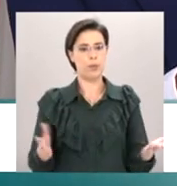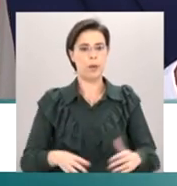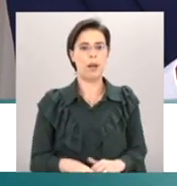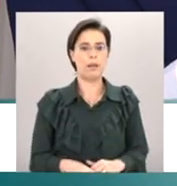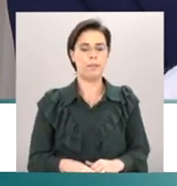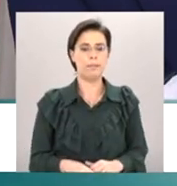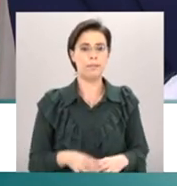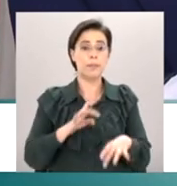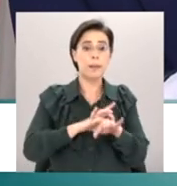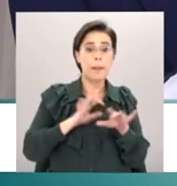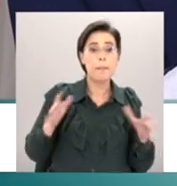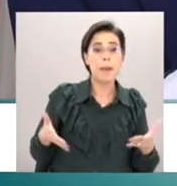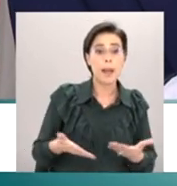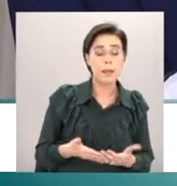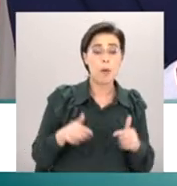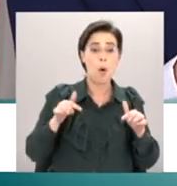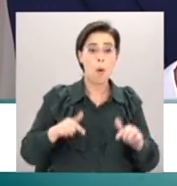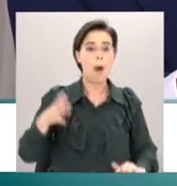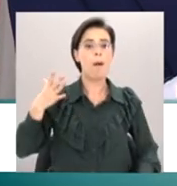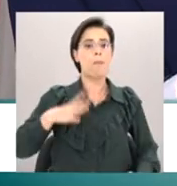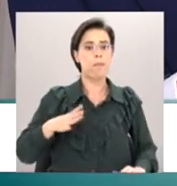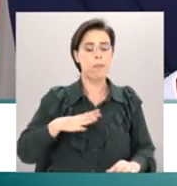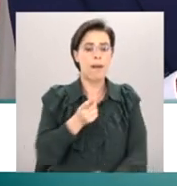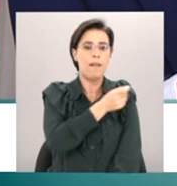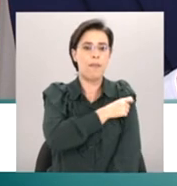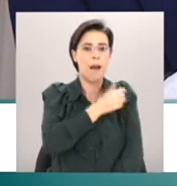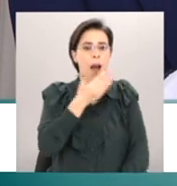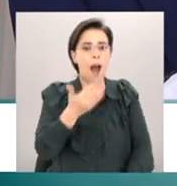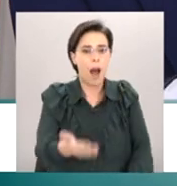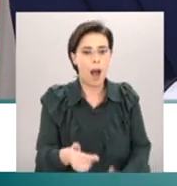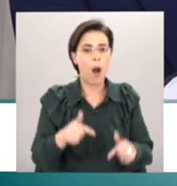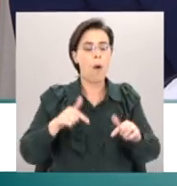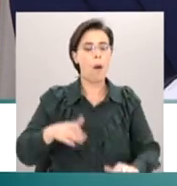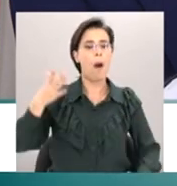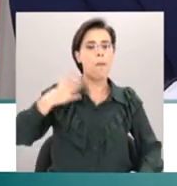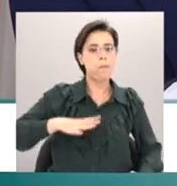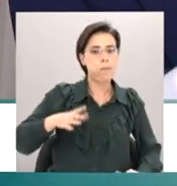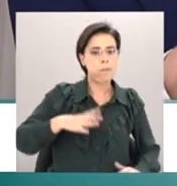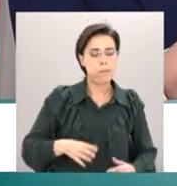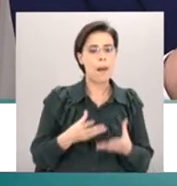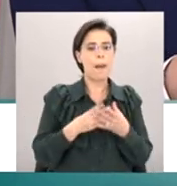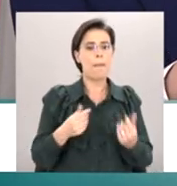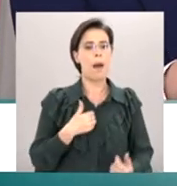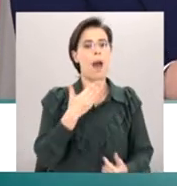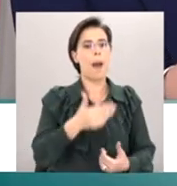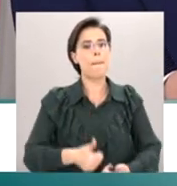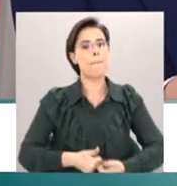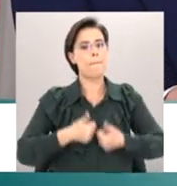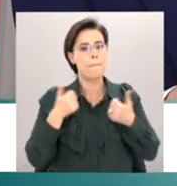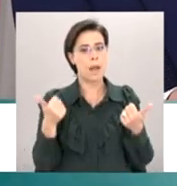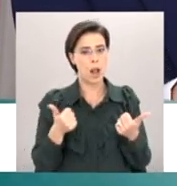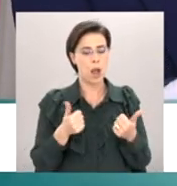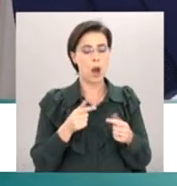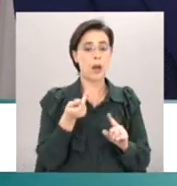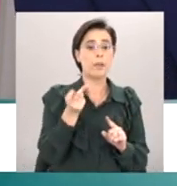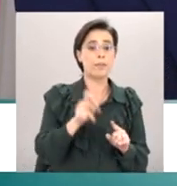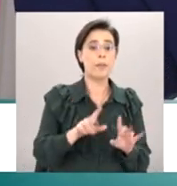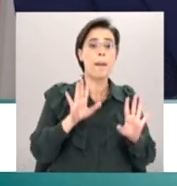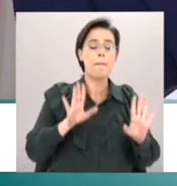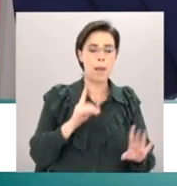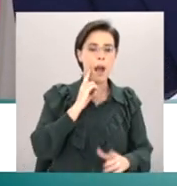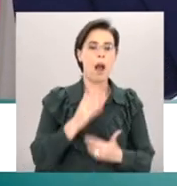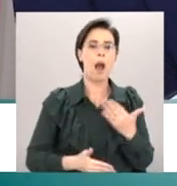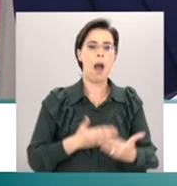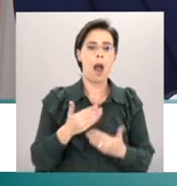com uma pandemia que hoje felizmente tem uma vacina e hoje felizmente temos meios melhores para lidar com ela mas que